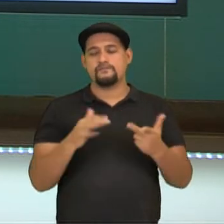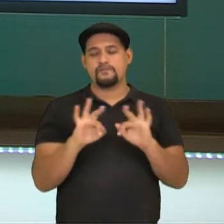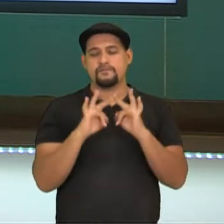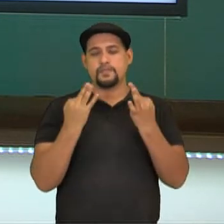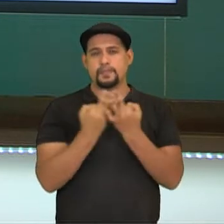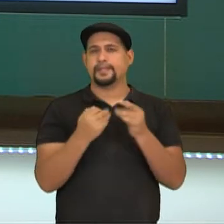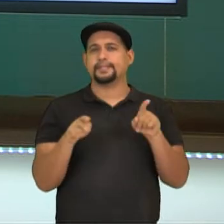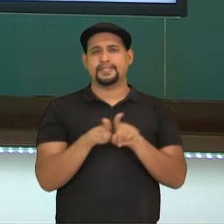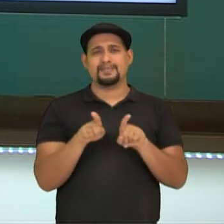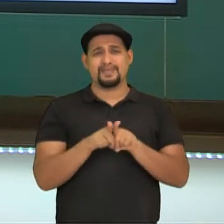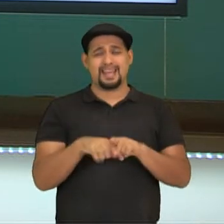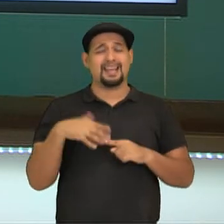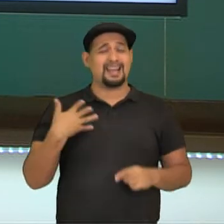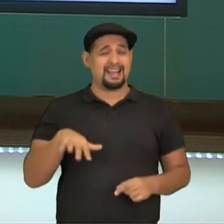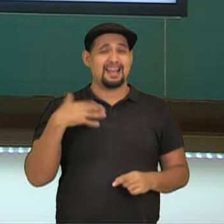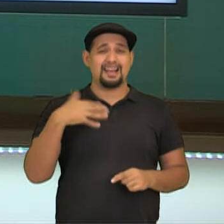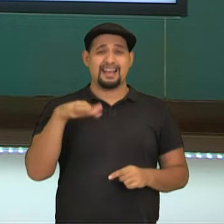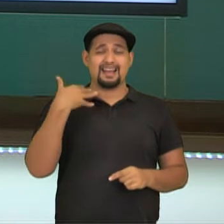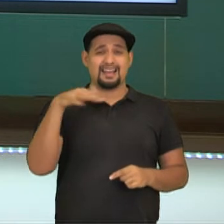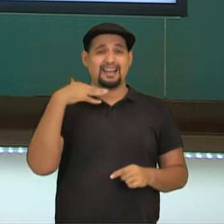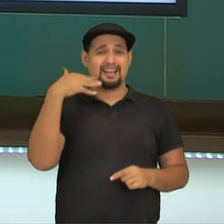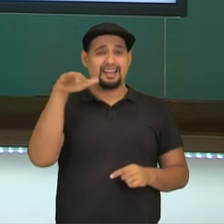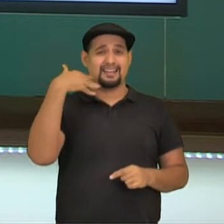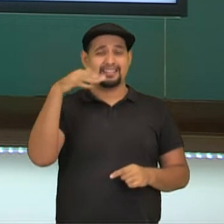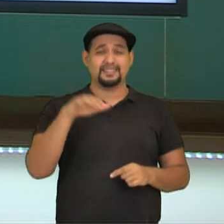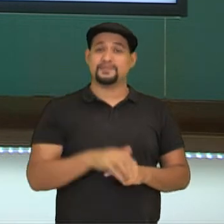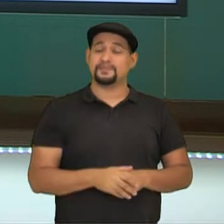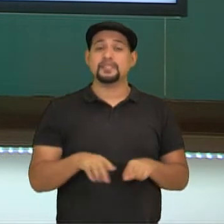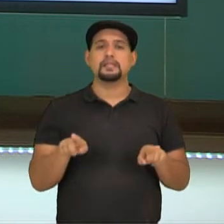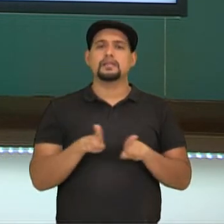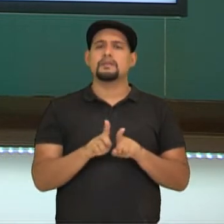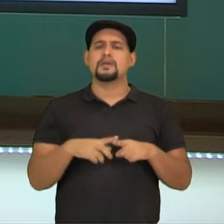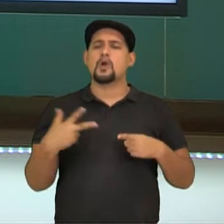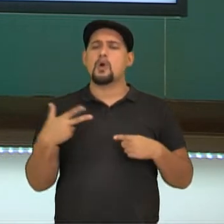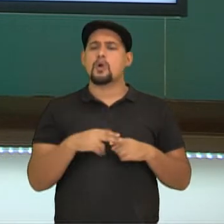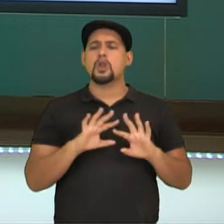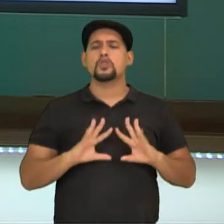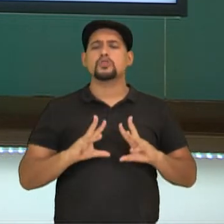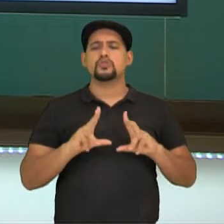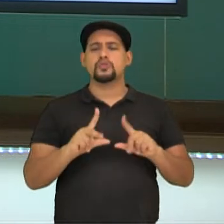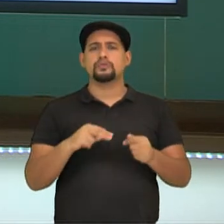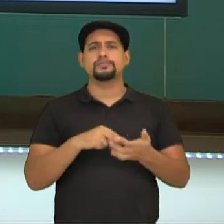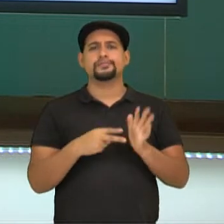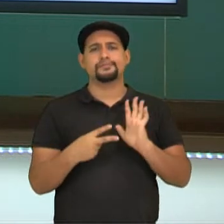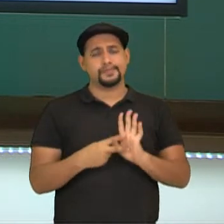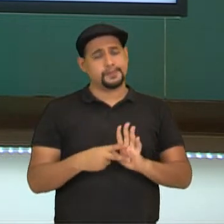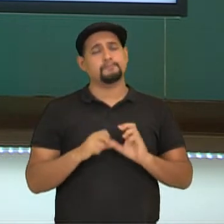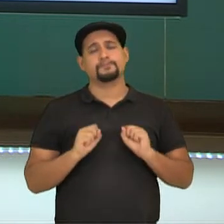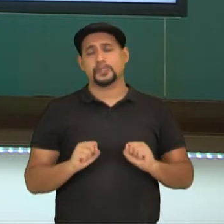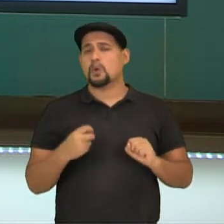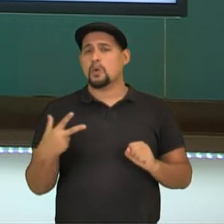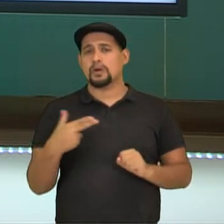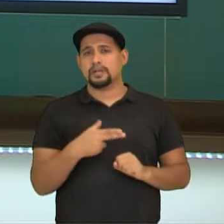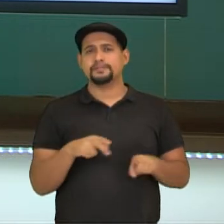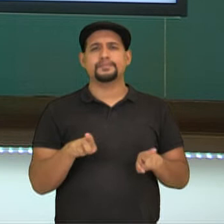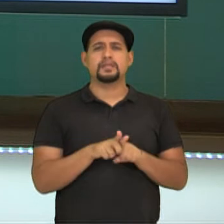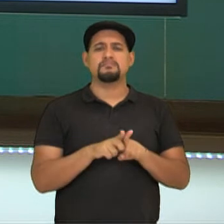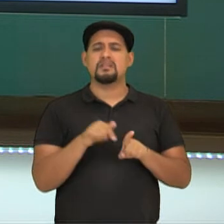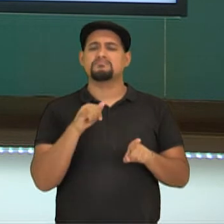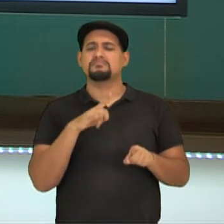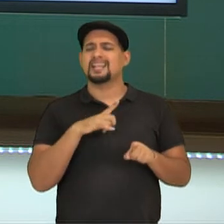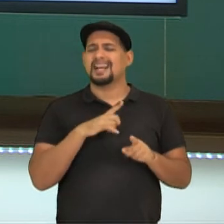essas contas pesam bastante. E nas essenciais, cortar tudo que for possível. Período que está